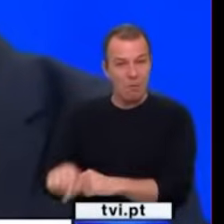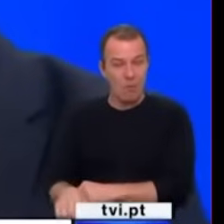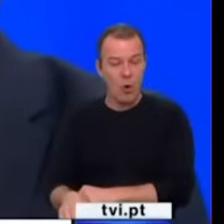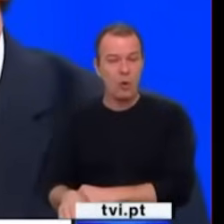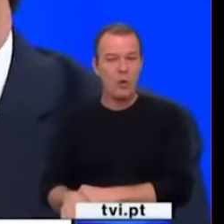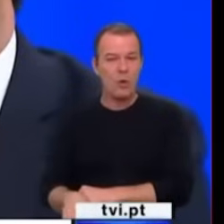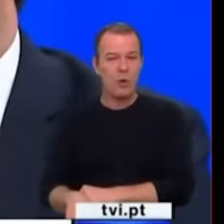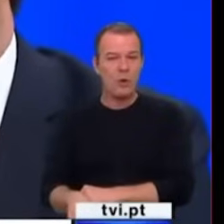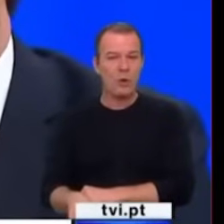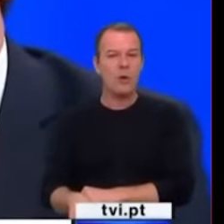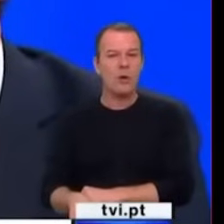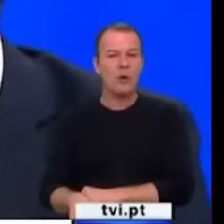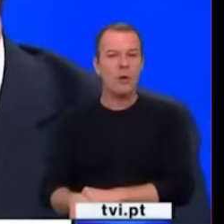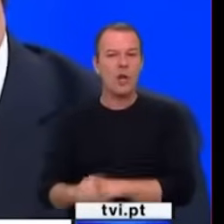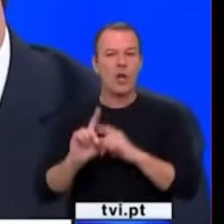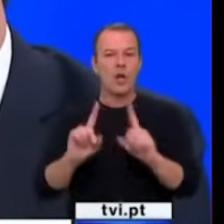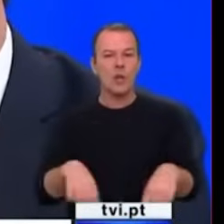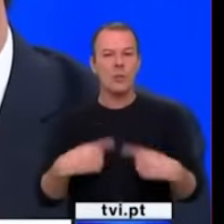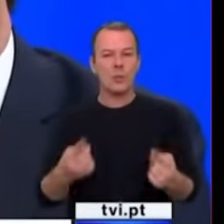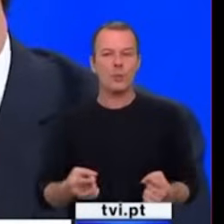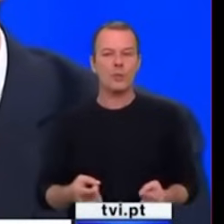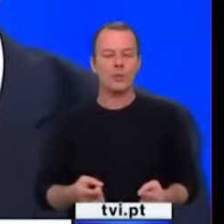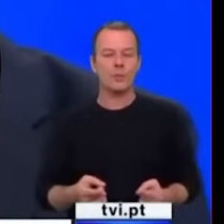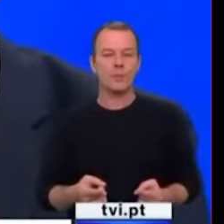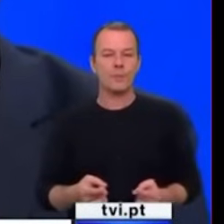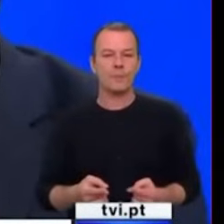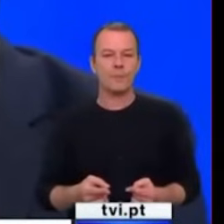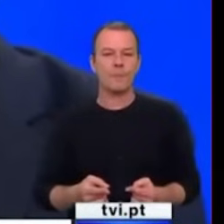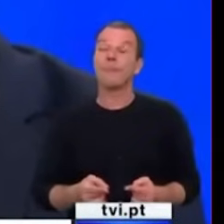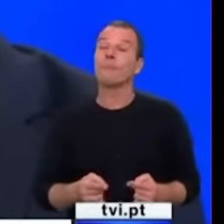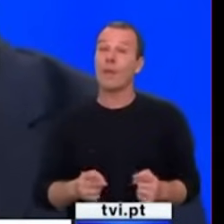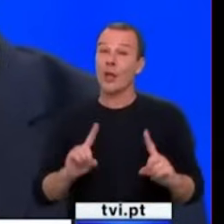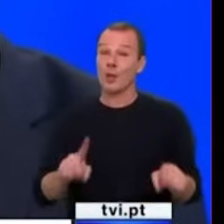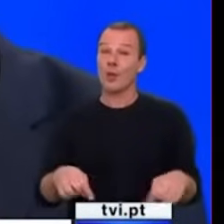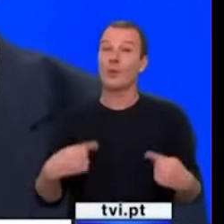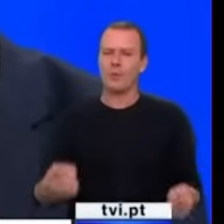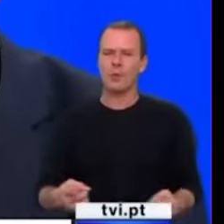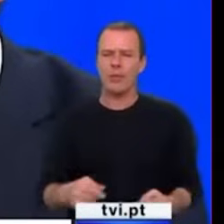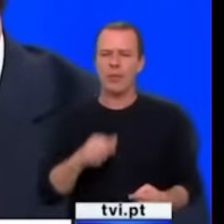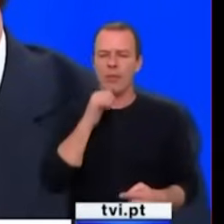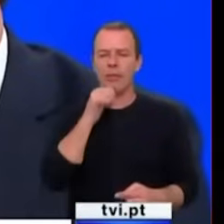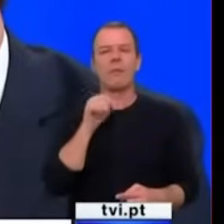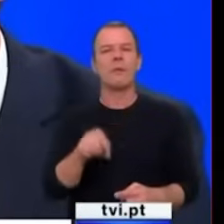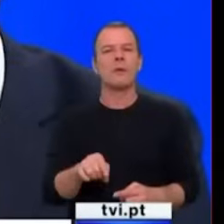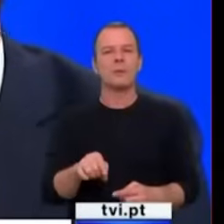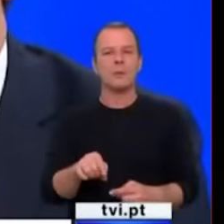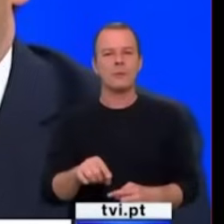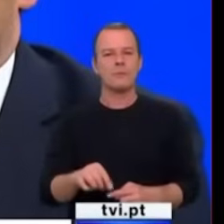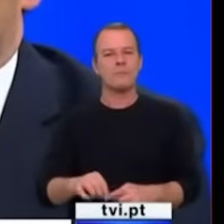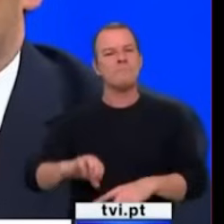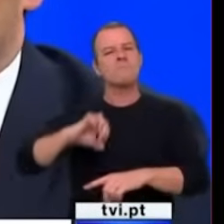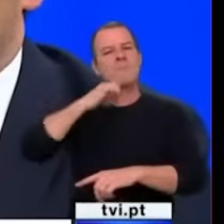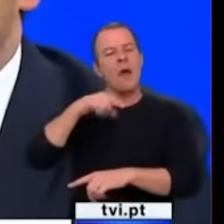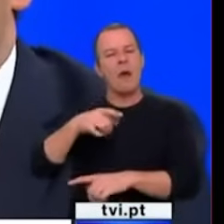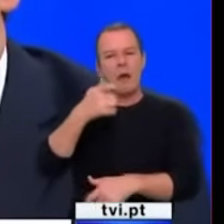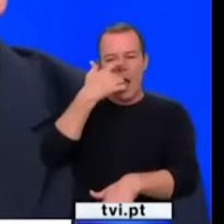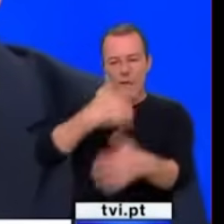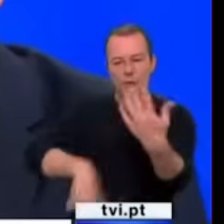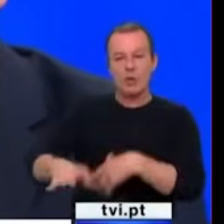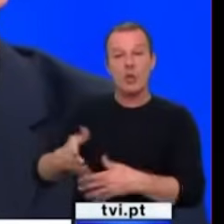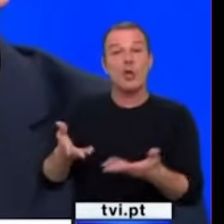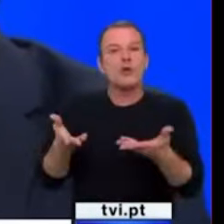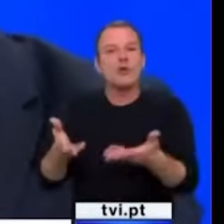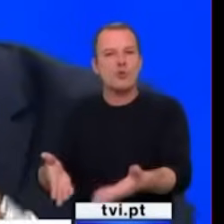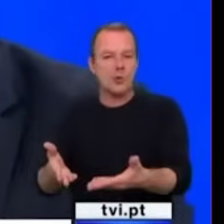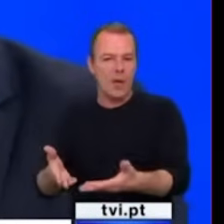meioo fizeram o maior ataque de sempre no meio disto fizeram o maior ataque de sempre aqueles que ajudaram a reabilitar as cidades como